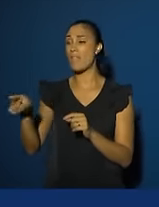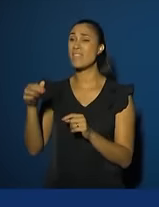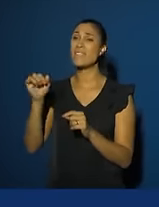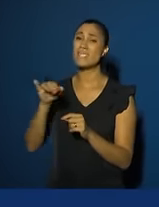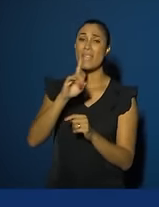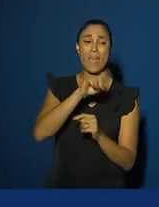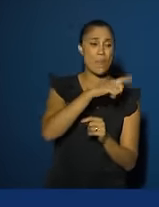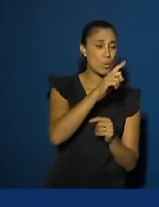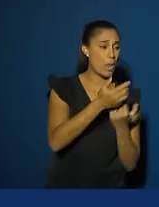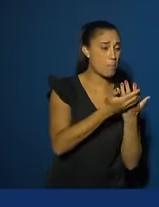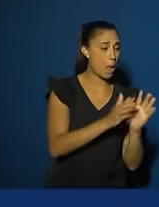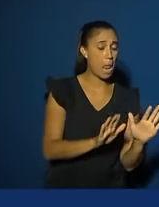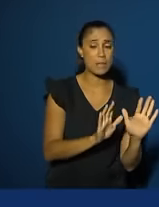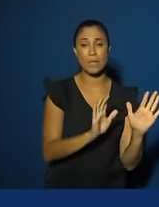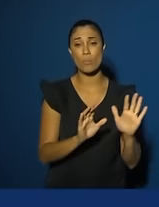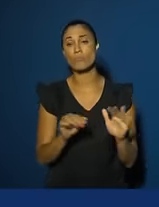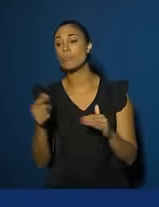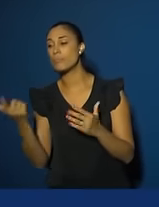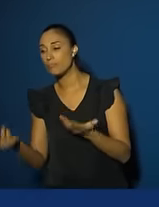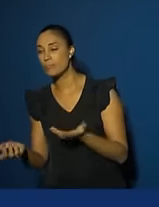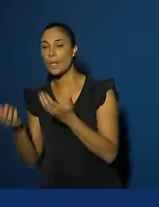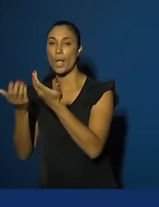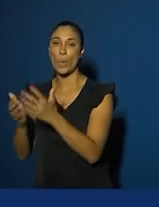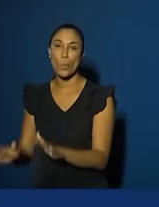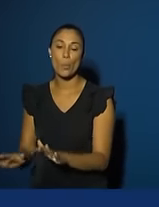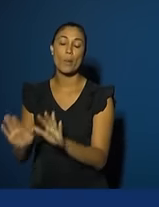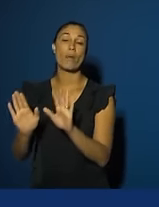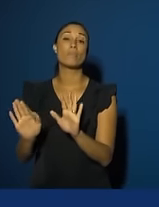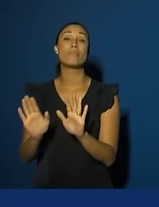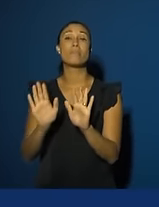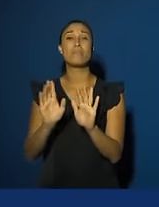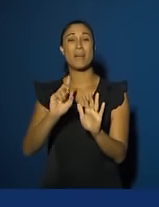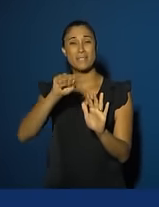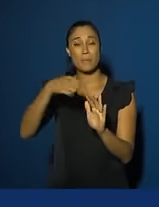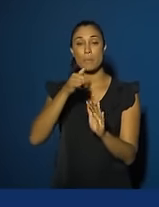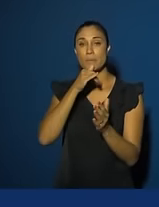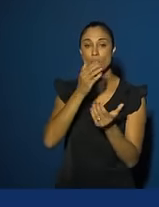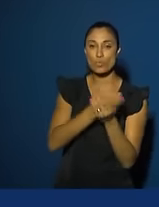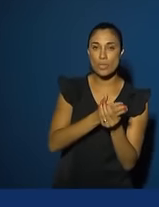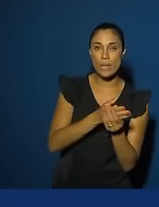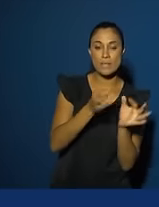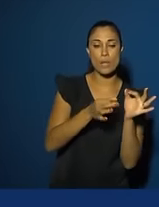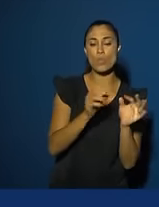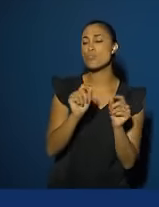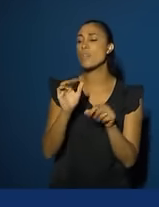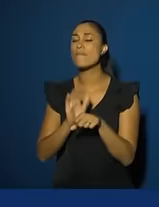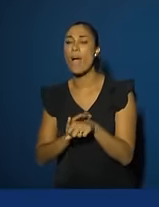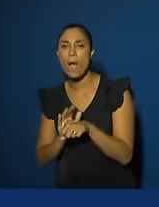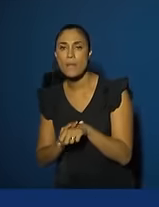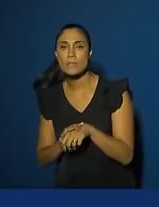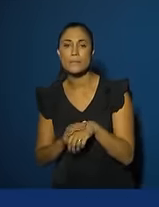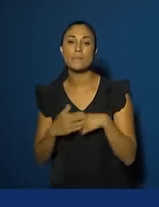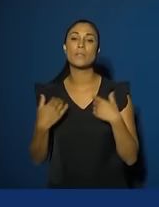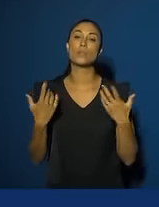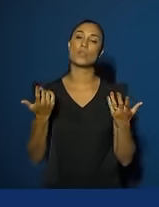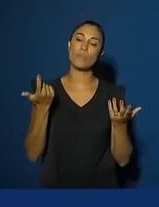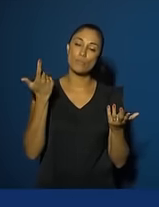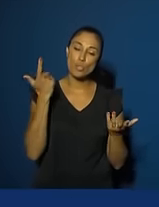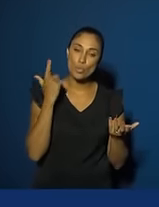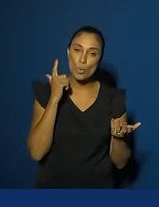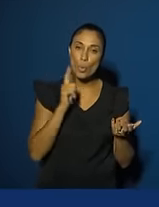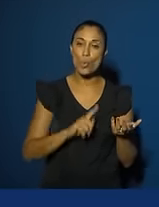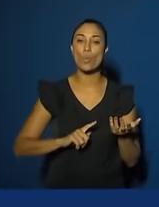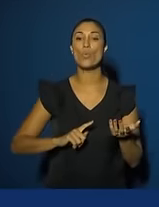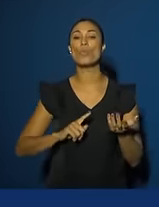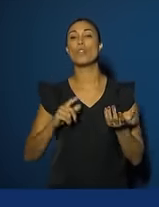derrubar o veto derruba se vetar derruba o veto depois judicializa o que que faz nós vamos de novo